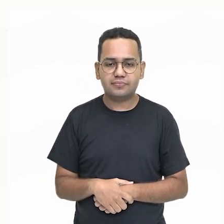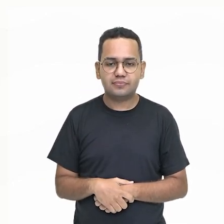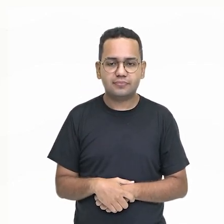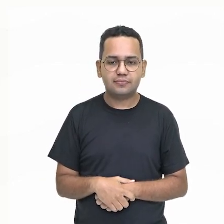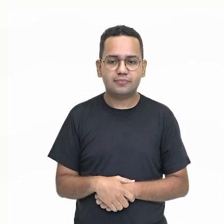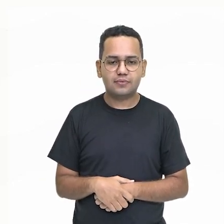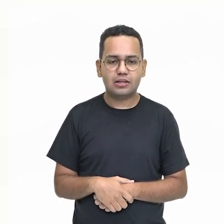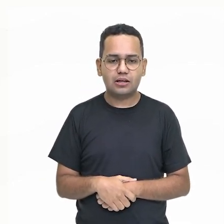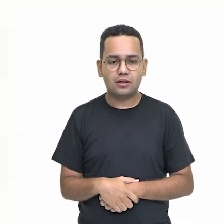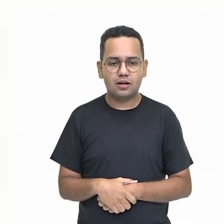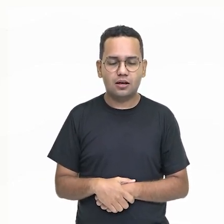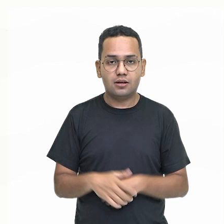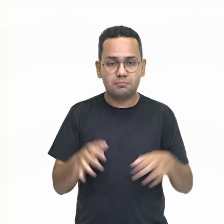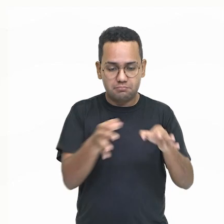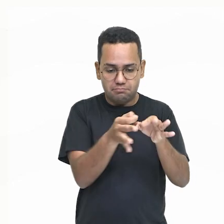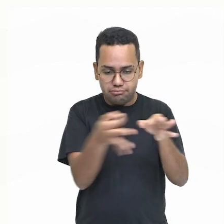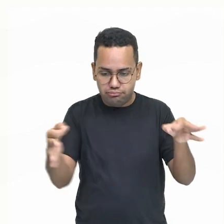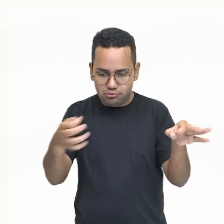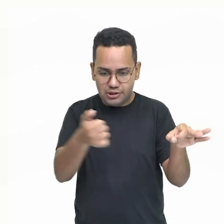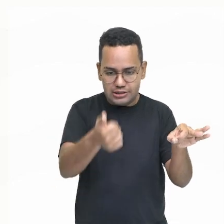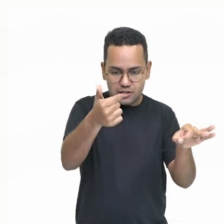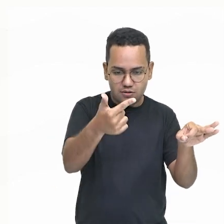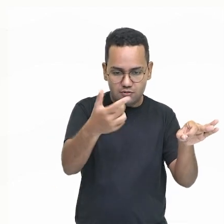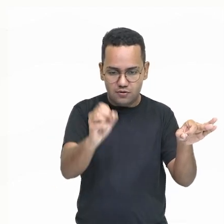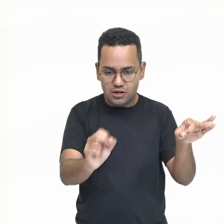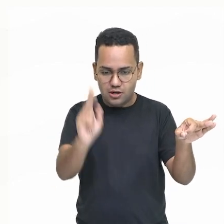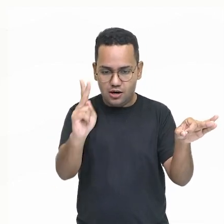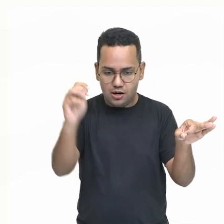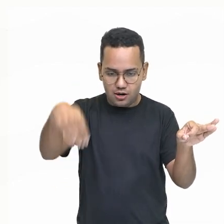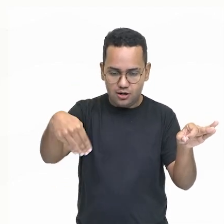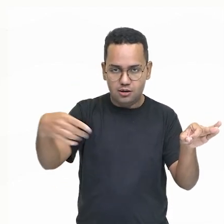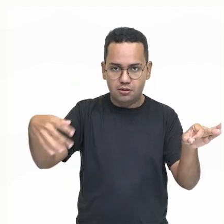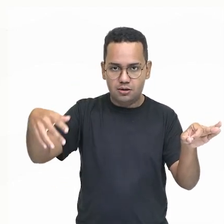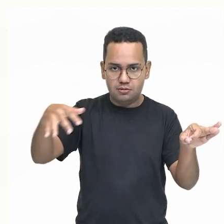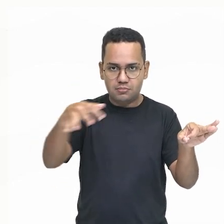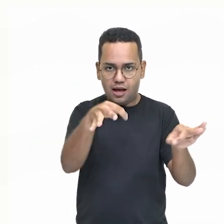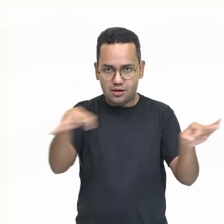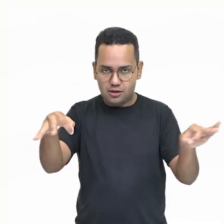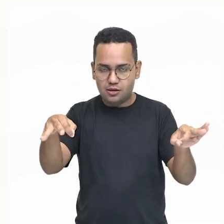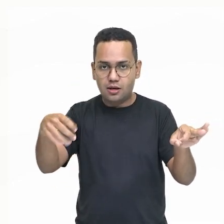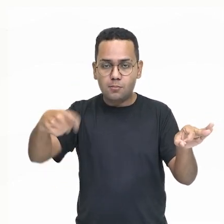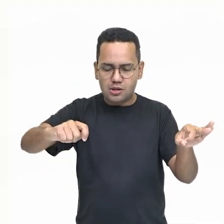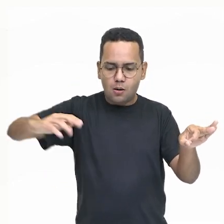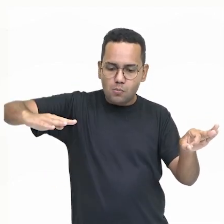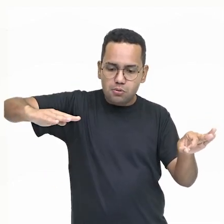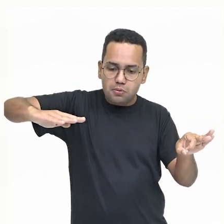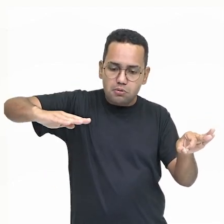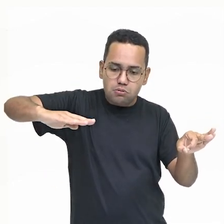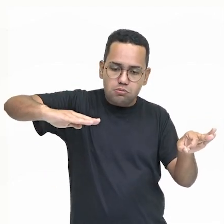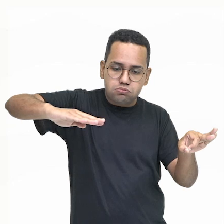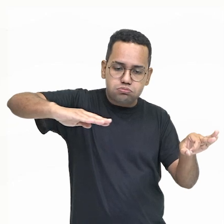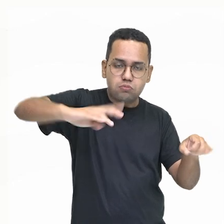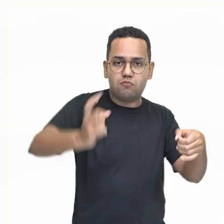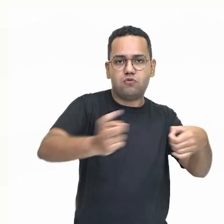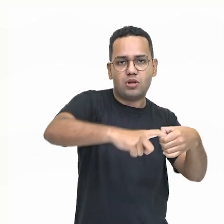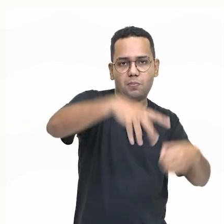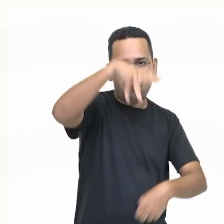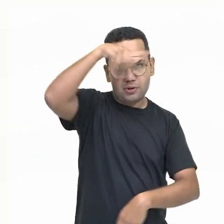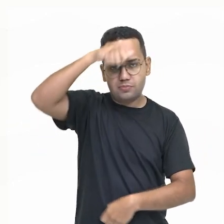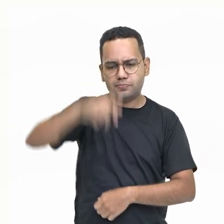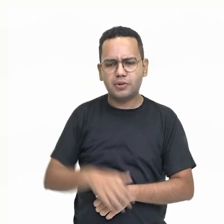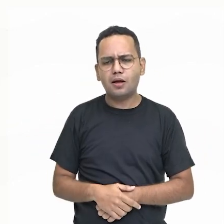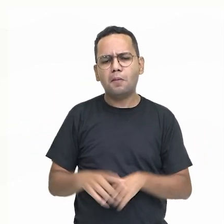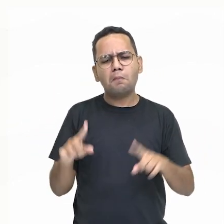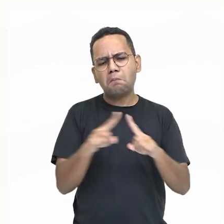distância percorrida então o ônibus percorre uma distância de 120 km é o meu dels e o